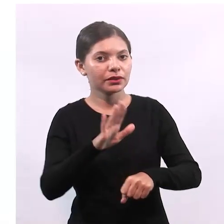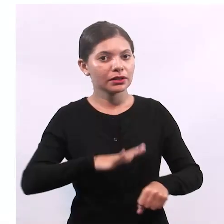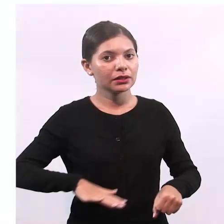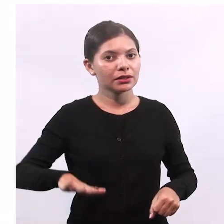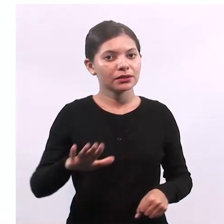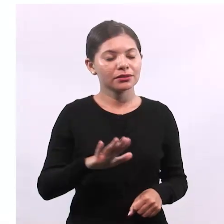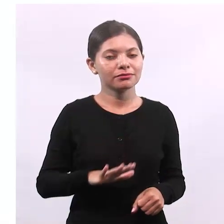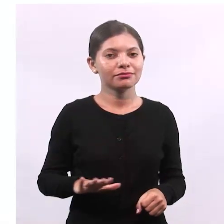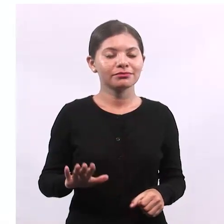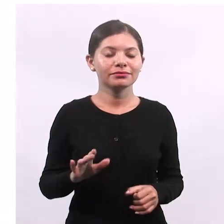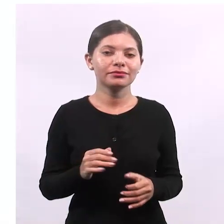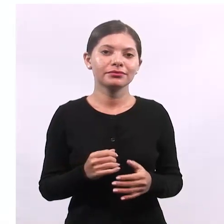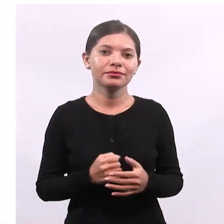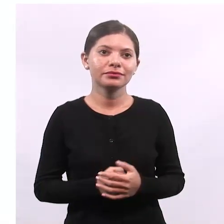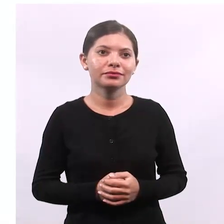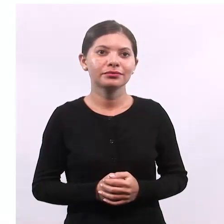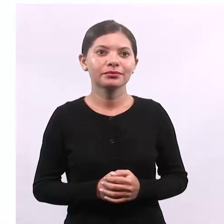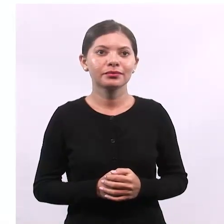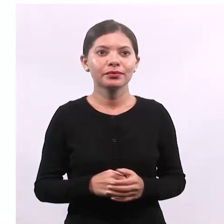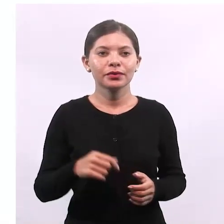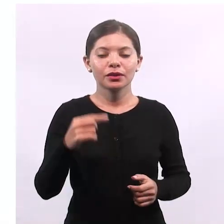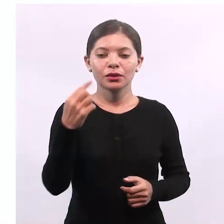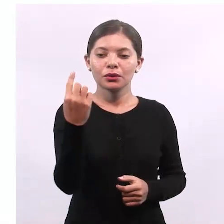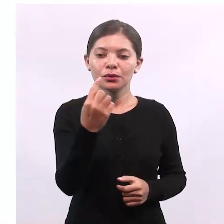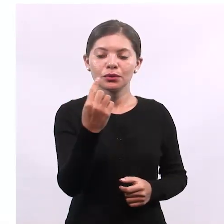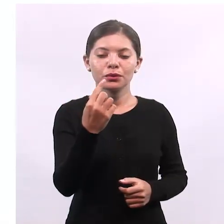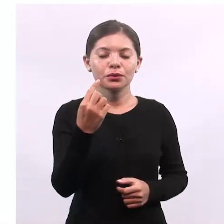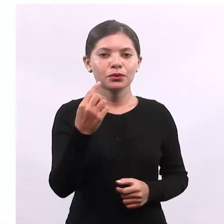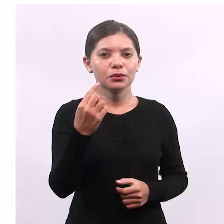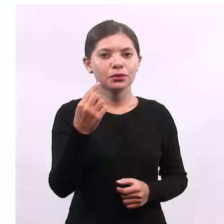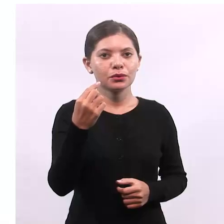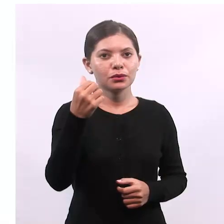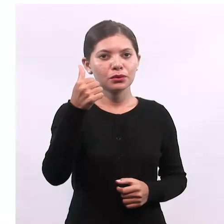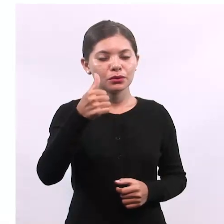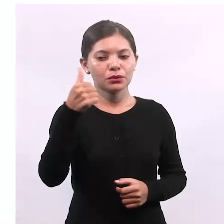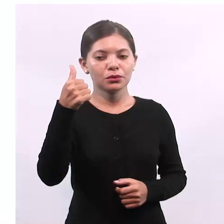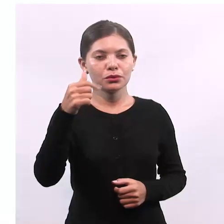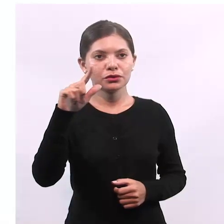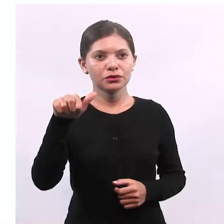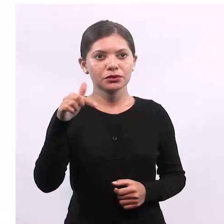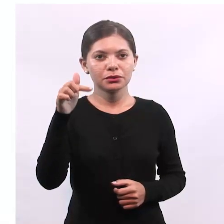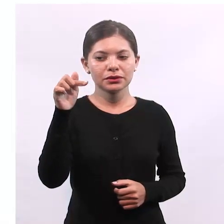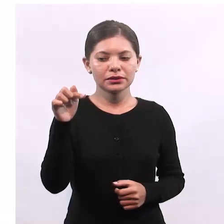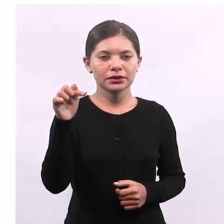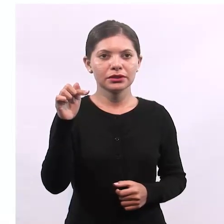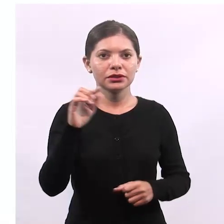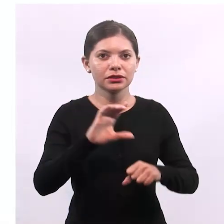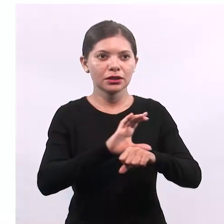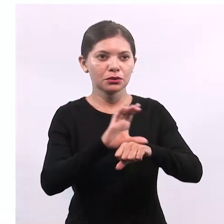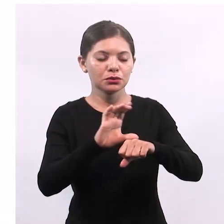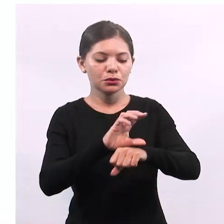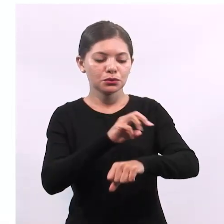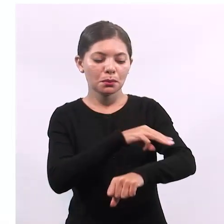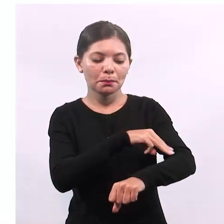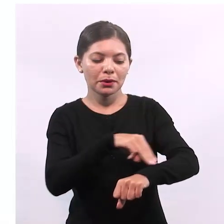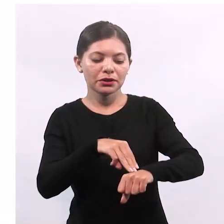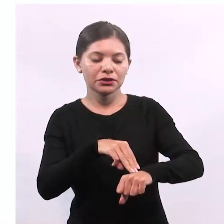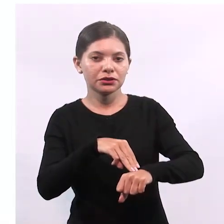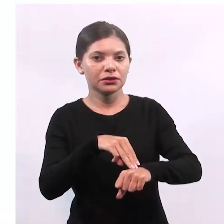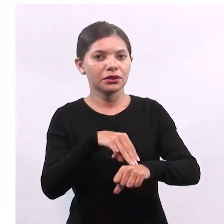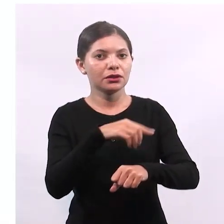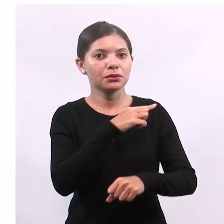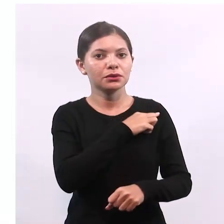na área de atuação 11,7 tem curso de Ensino Médio normal ou